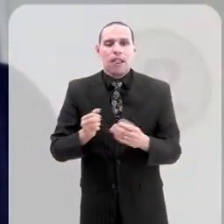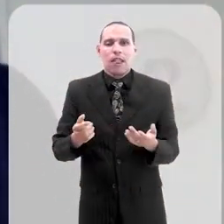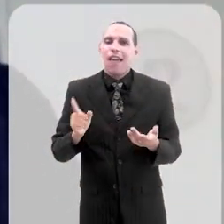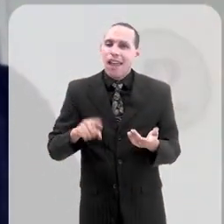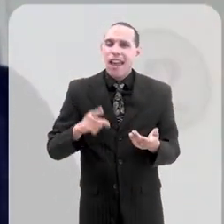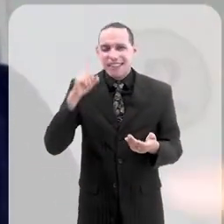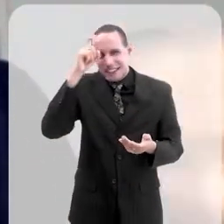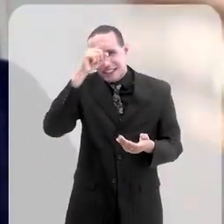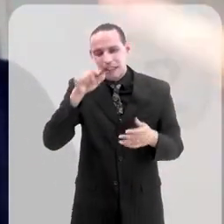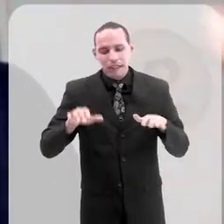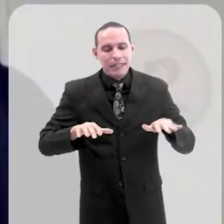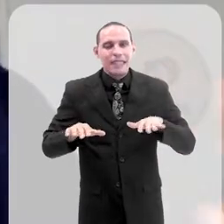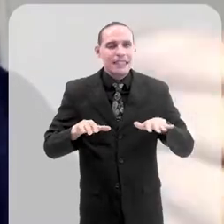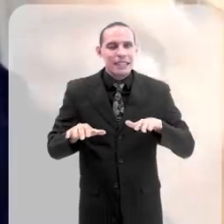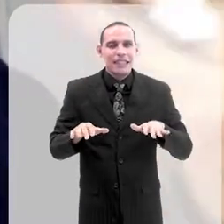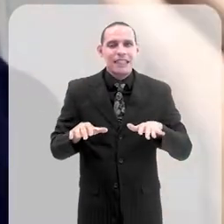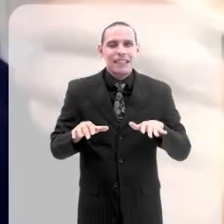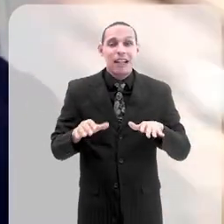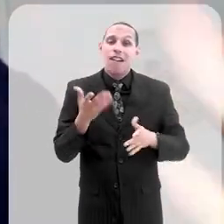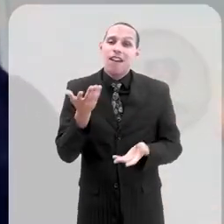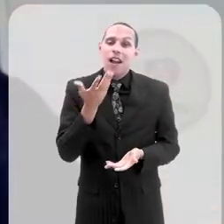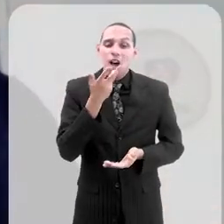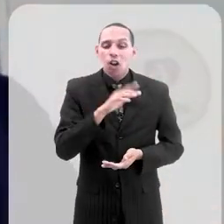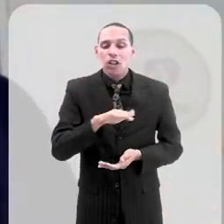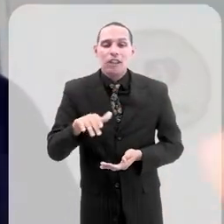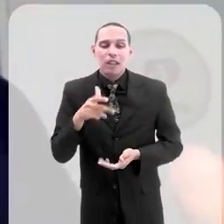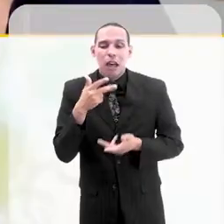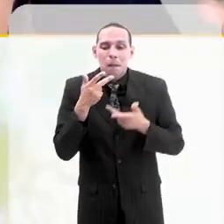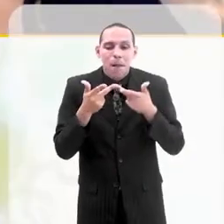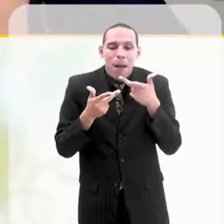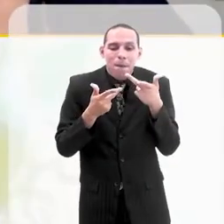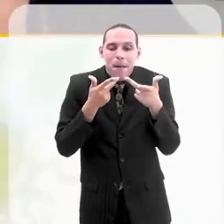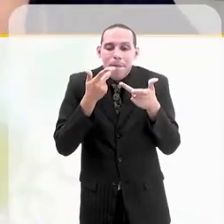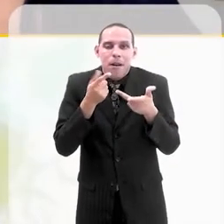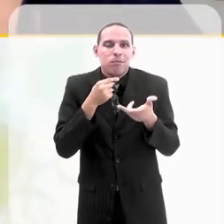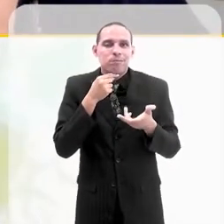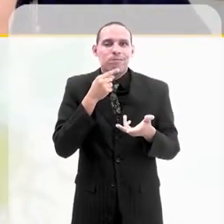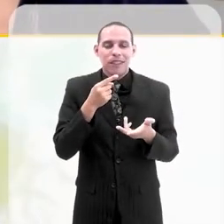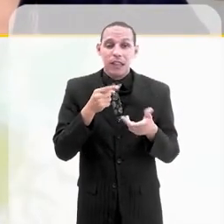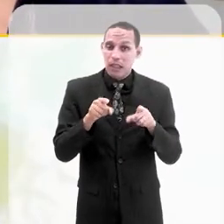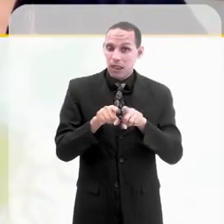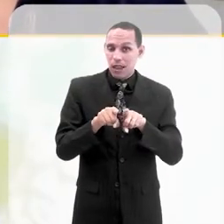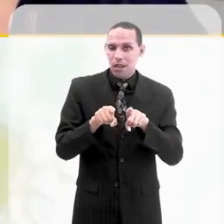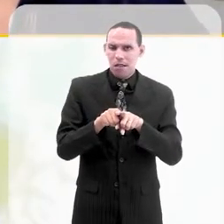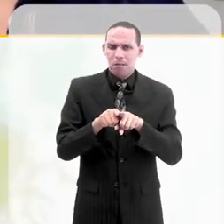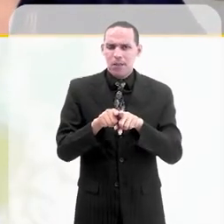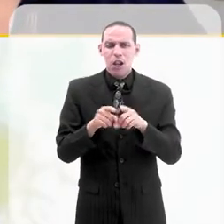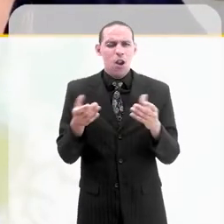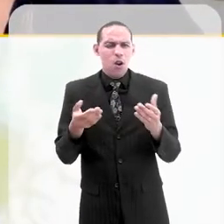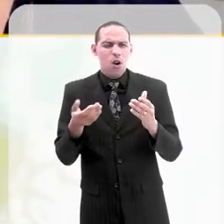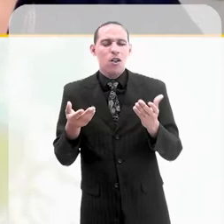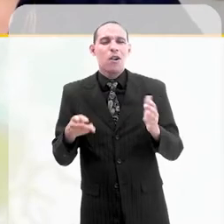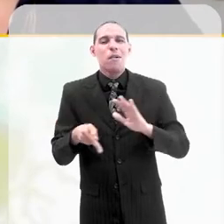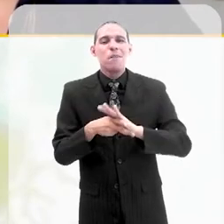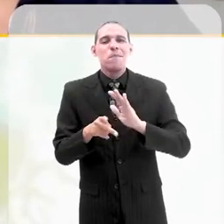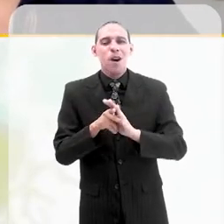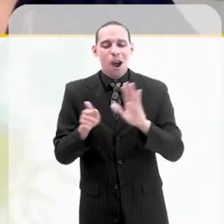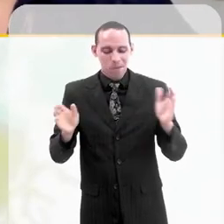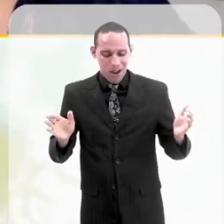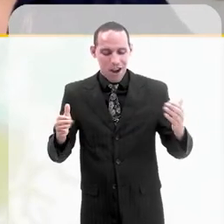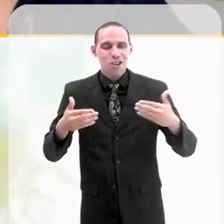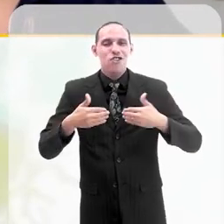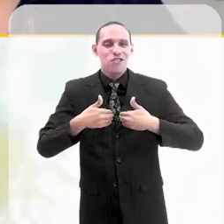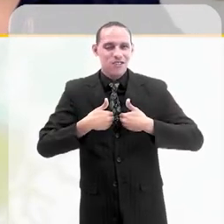dificuldade motora. A criança não consegue articular, tá? E nos quadros hoje muito característicos dos